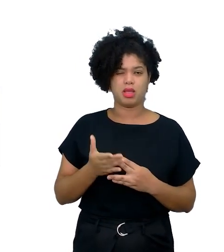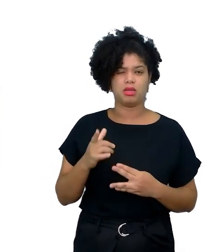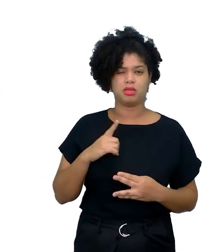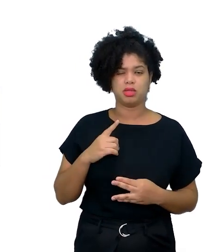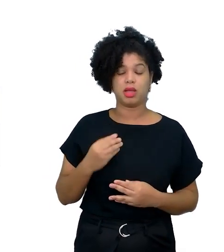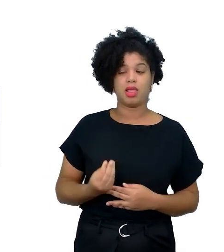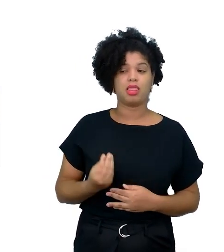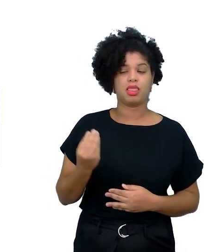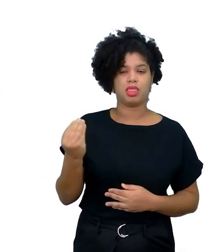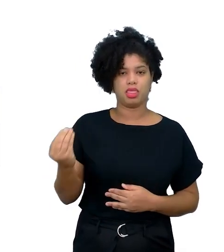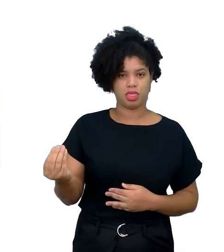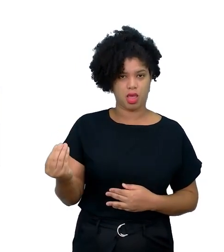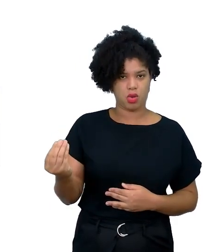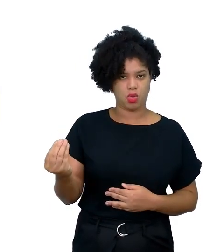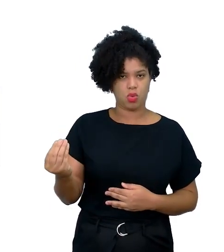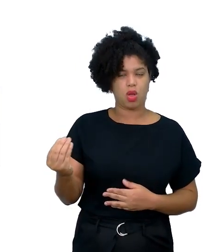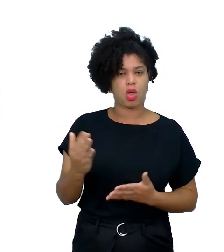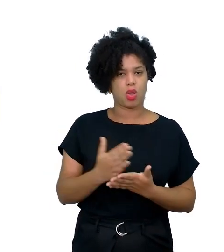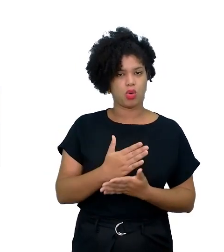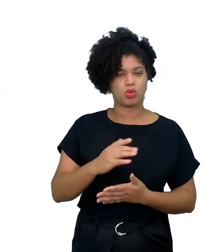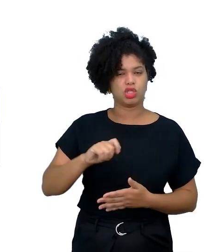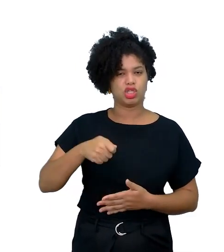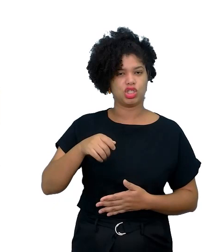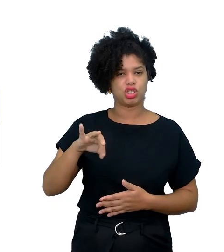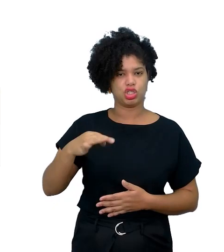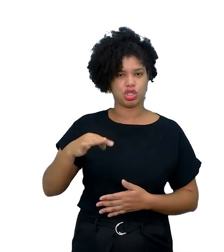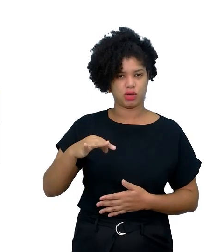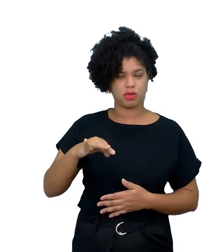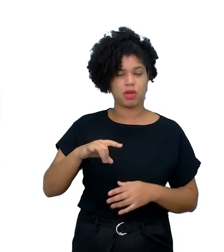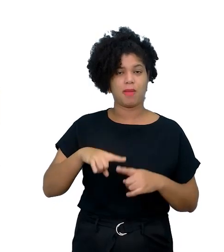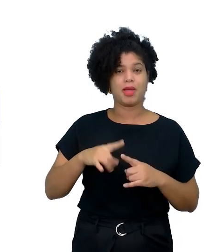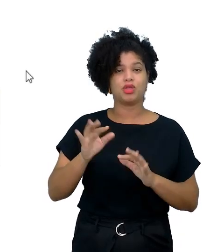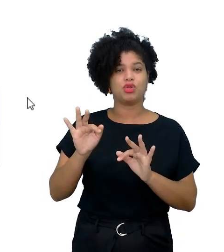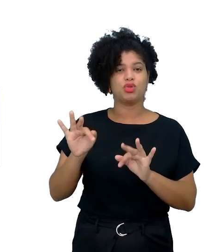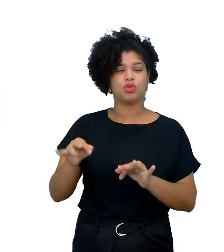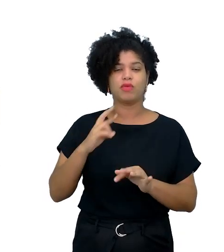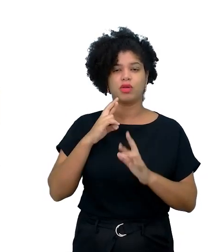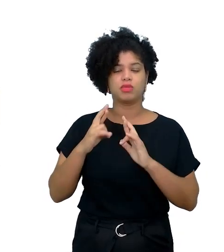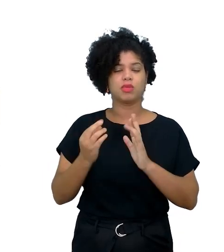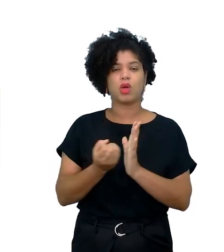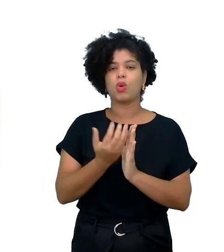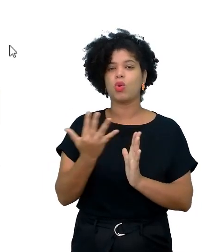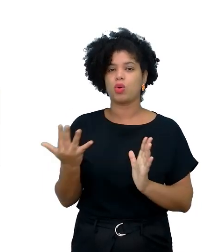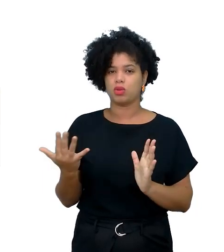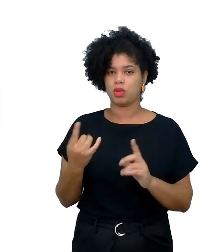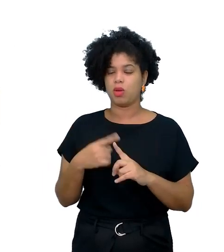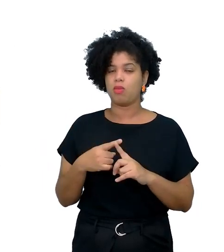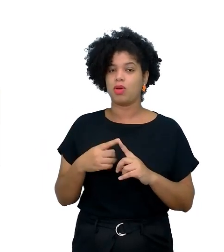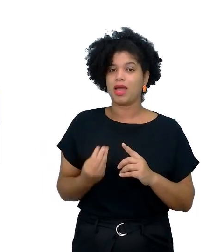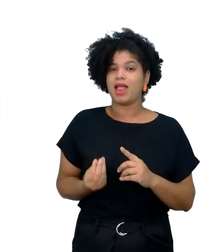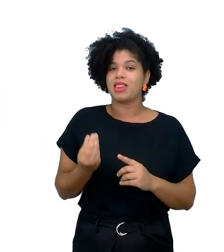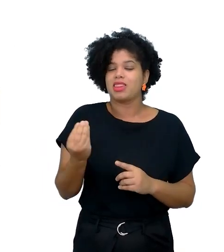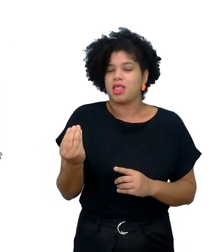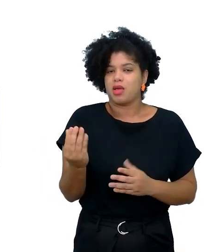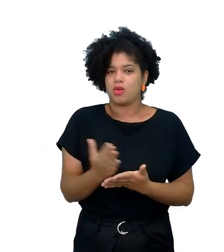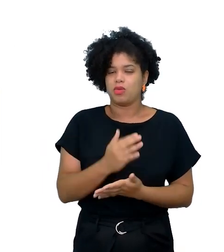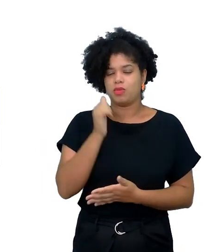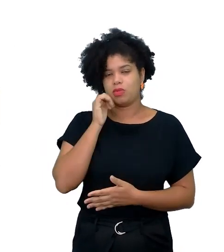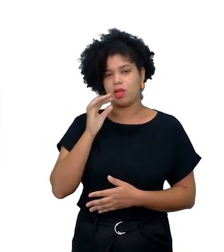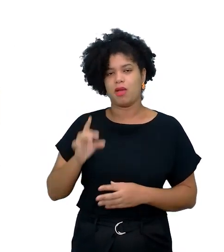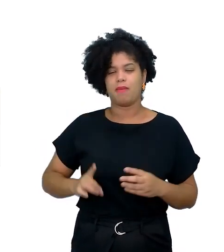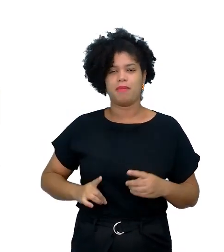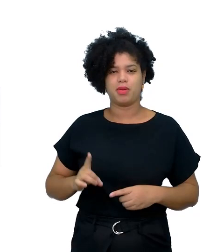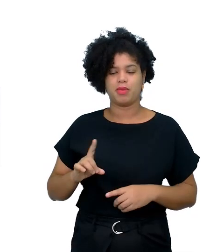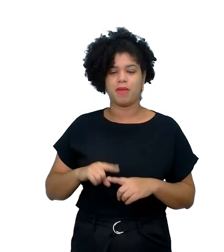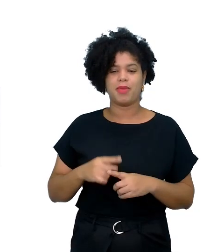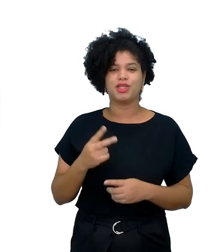deu alguns chaveiros, né? E o estado final, né? Porque diz aqui, ó, deu alguns para sua prima e ainda ficou